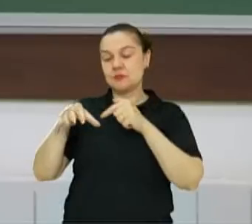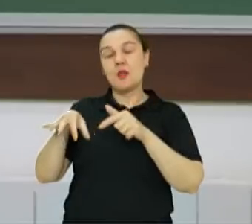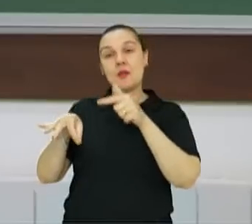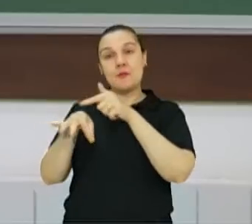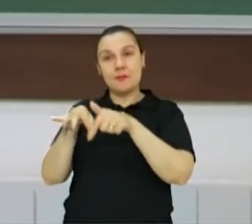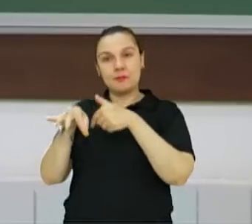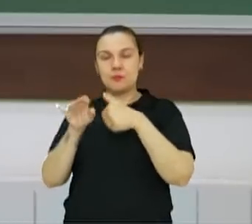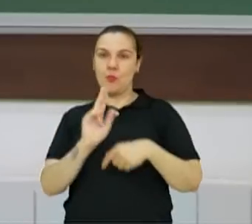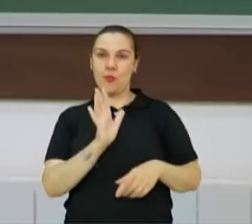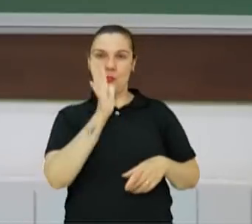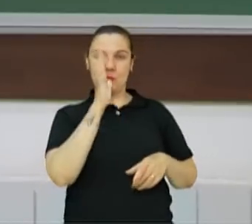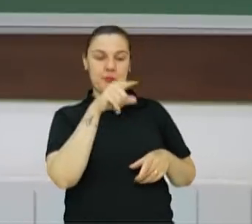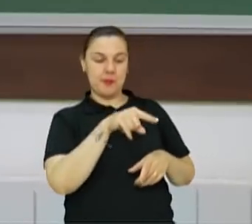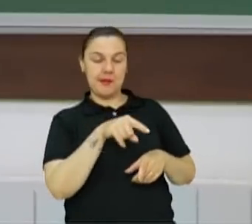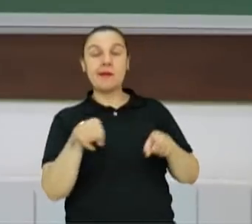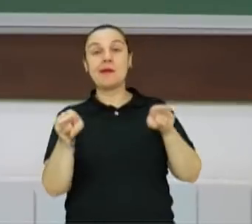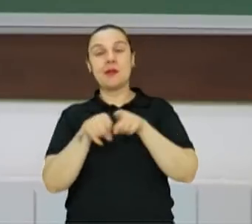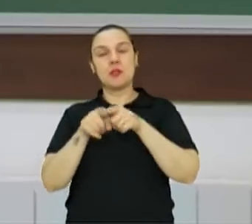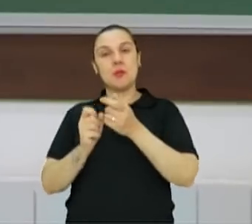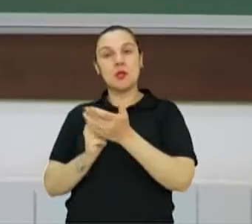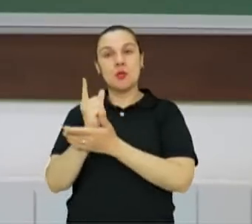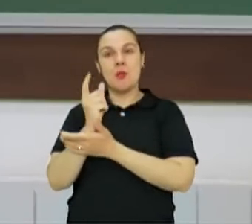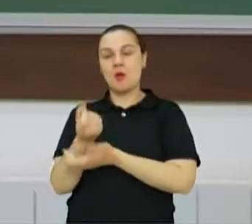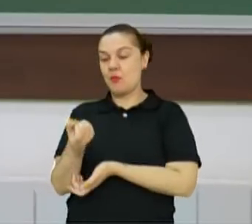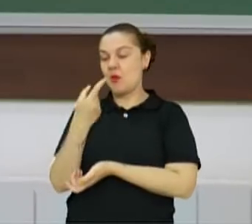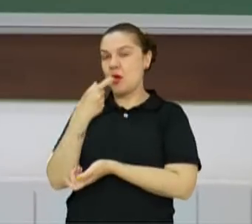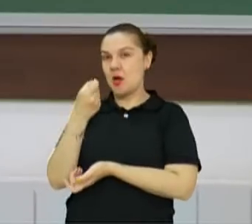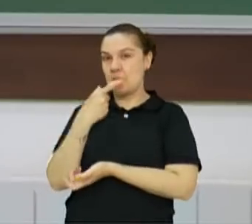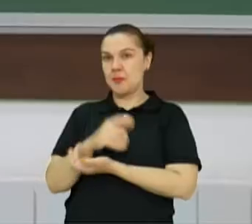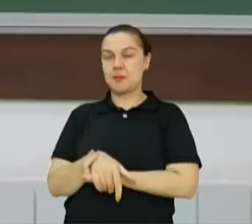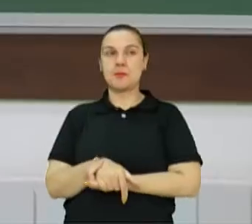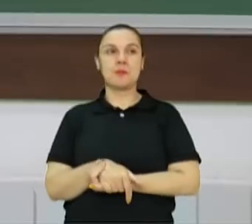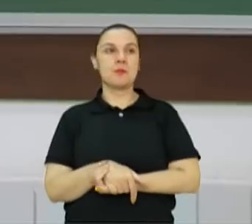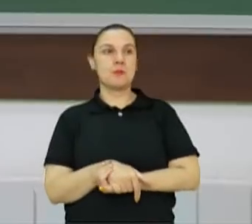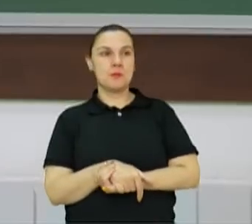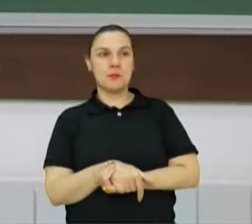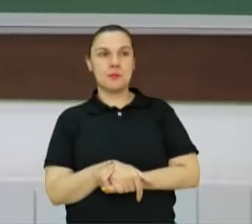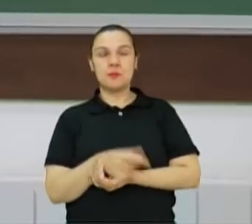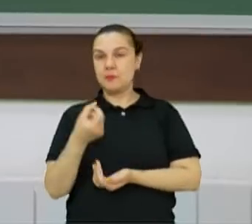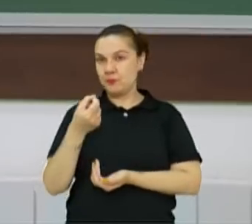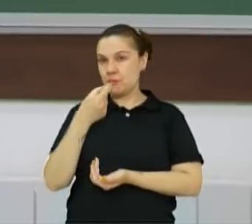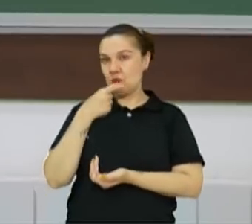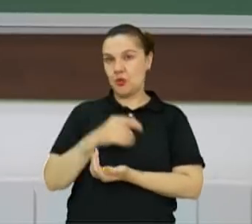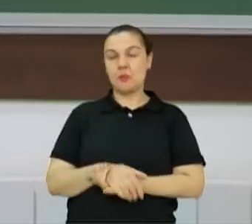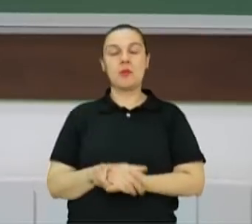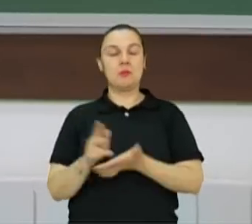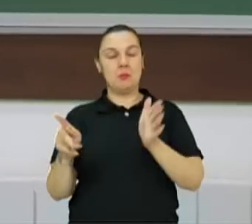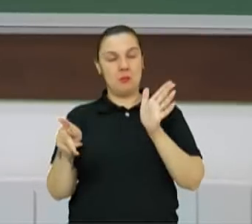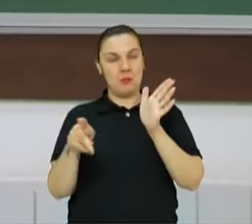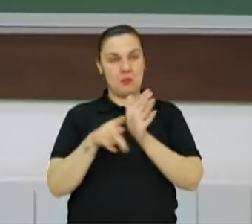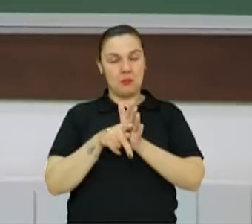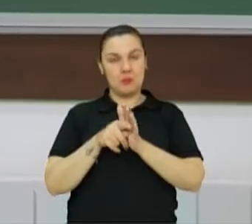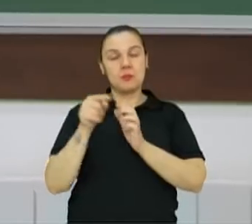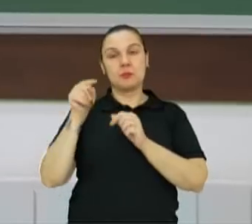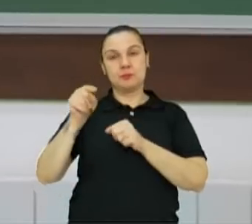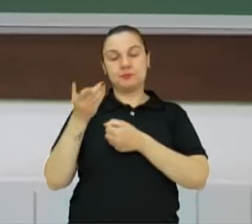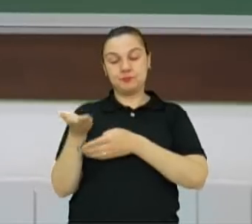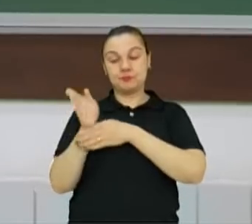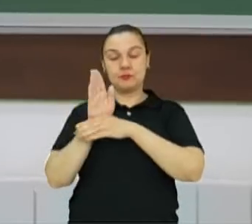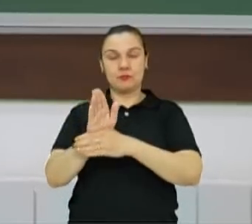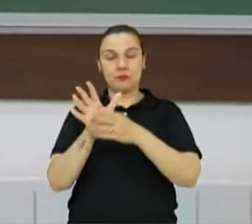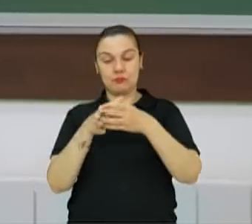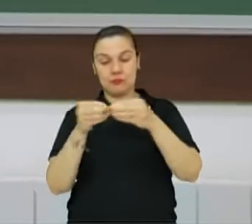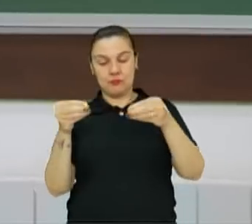com esse produto. E geralmente vai associar, vai tomar também um comprimido, um medicamento, né, que vai ajudar